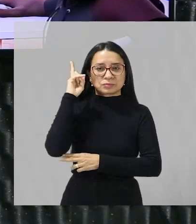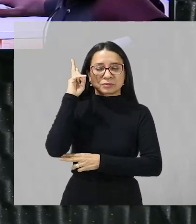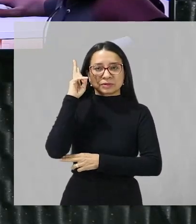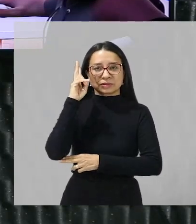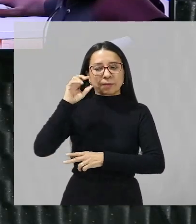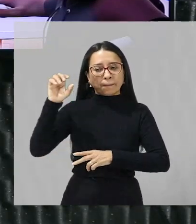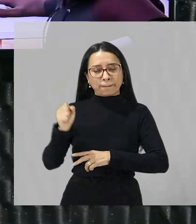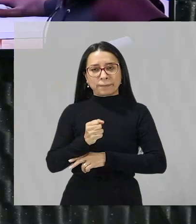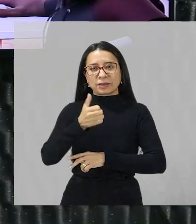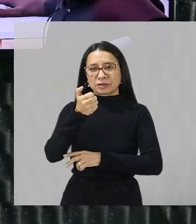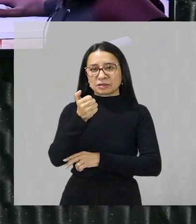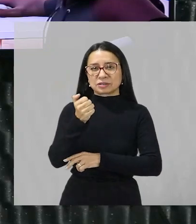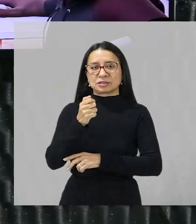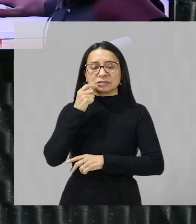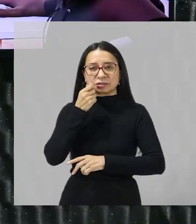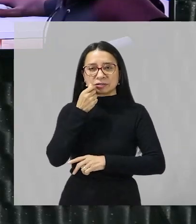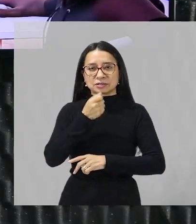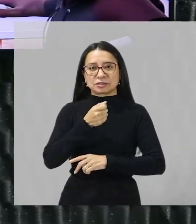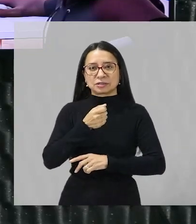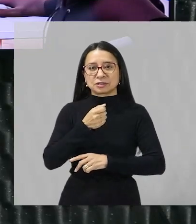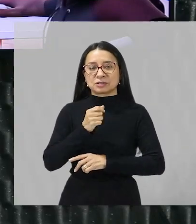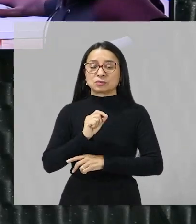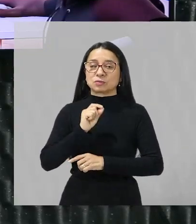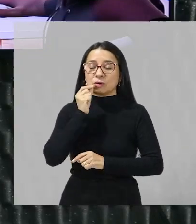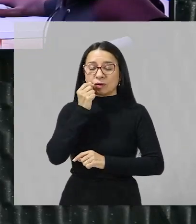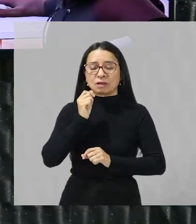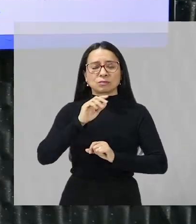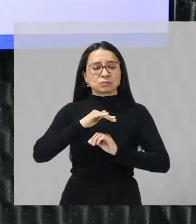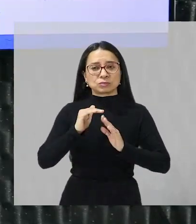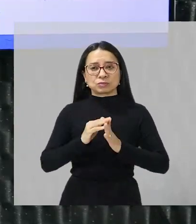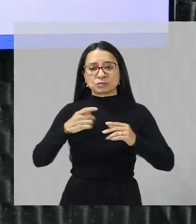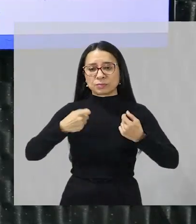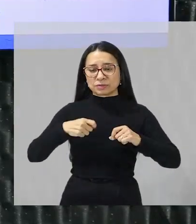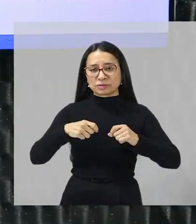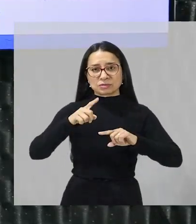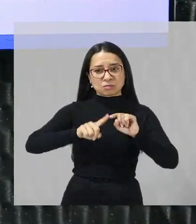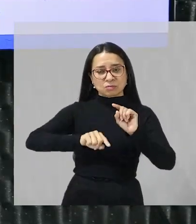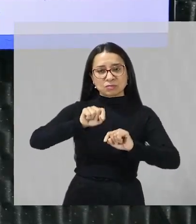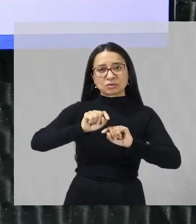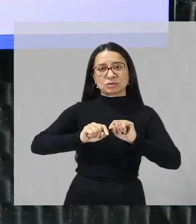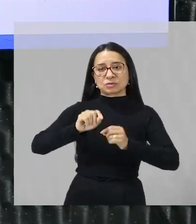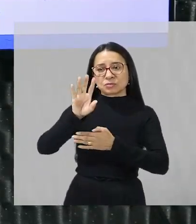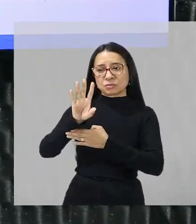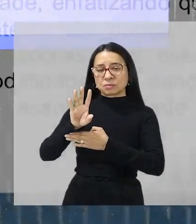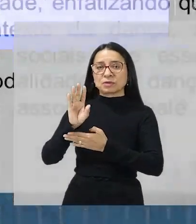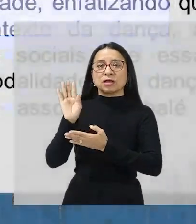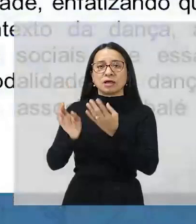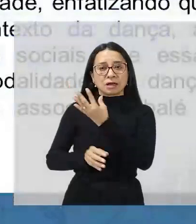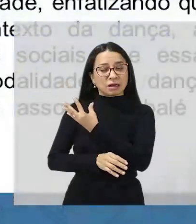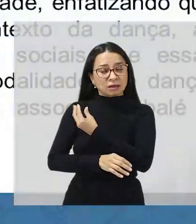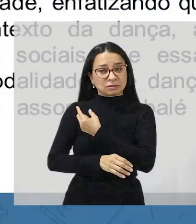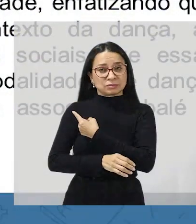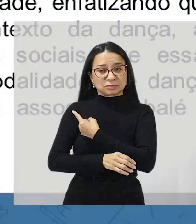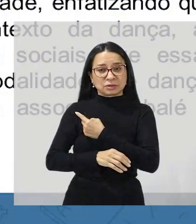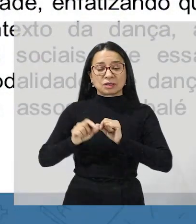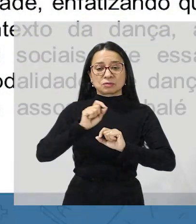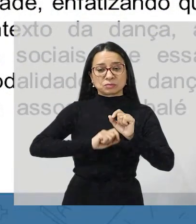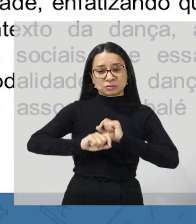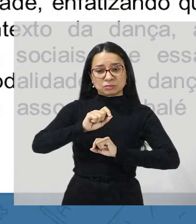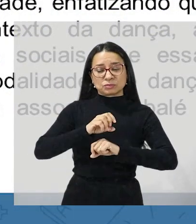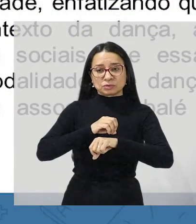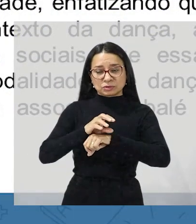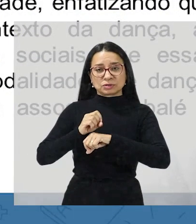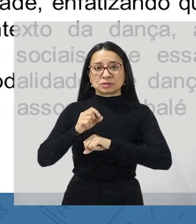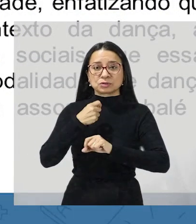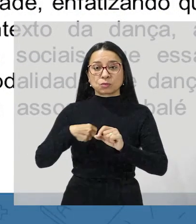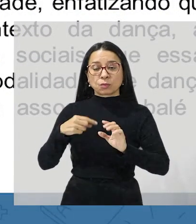sobre esse conteúdo da aula de hoje. E hoje a gente vai falar sobre as questões de gênero e sexualidade, que tem caído vez